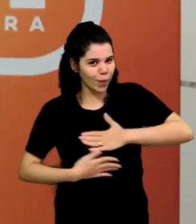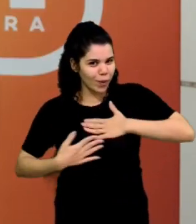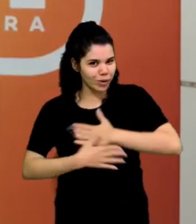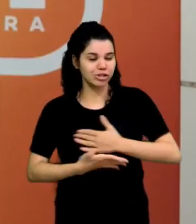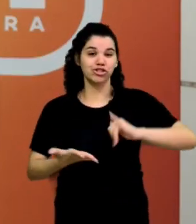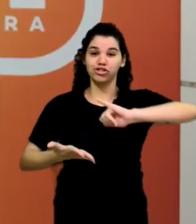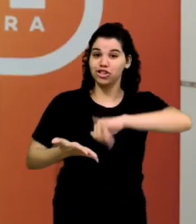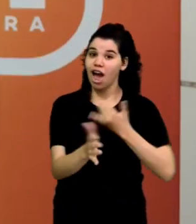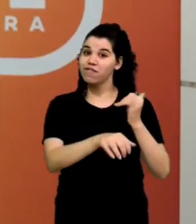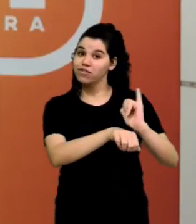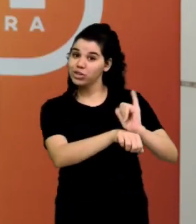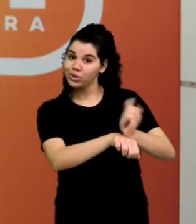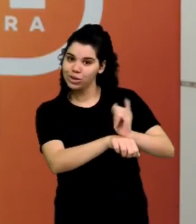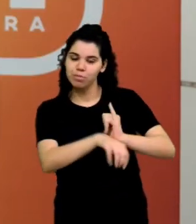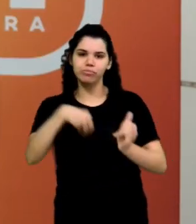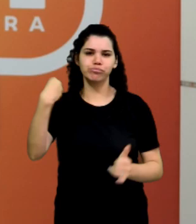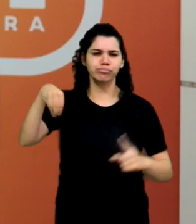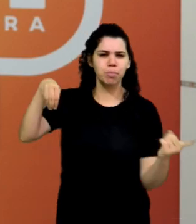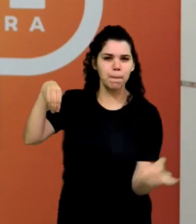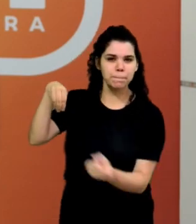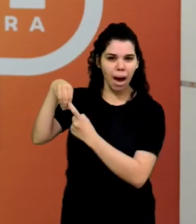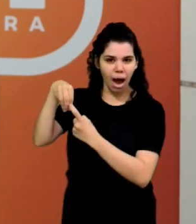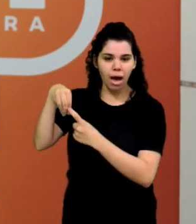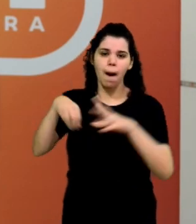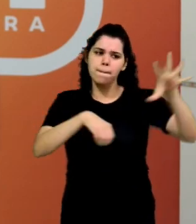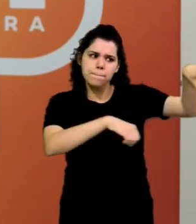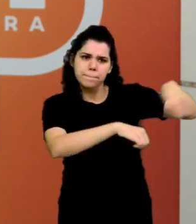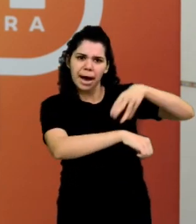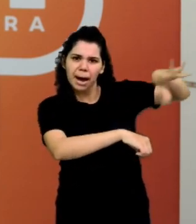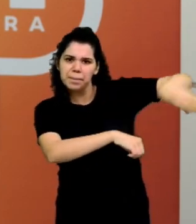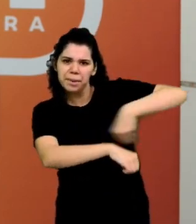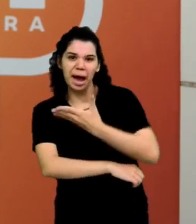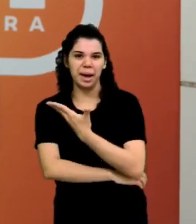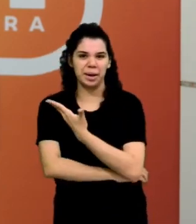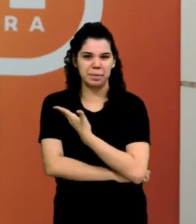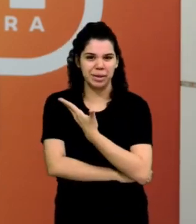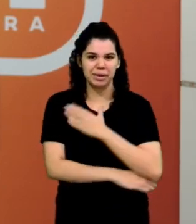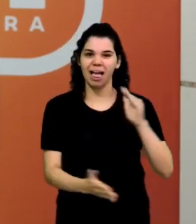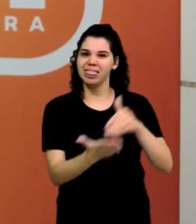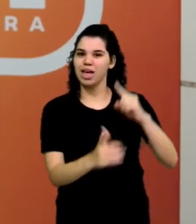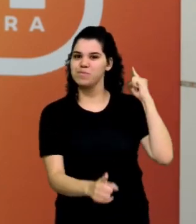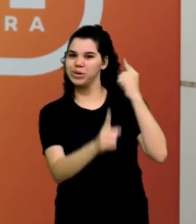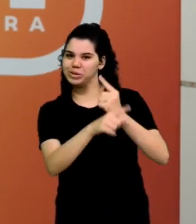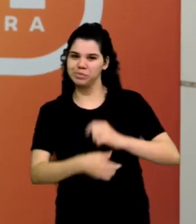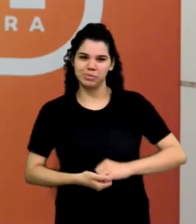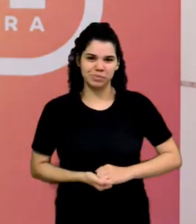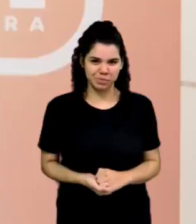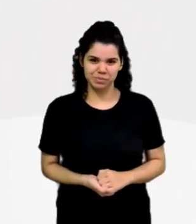inscreve no canal, ativa o sininho, compartilha com teus colegas e até mais.